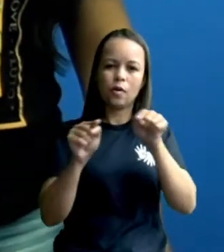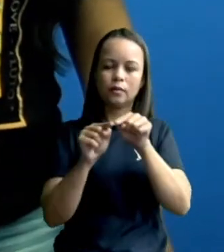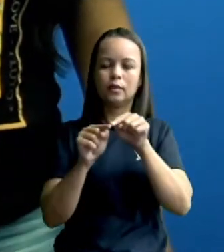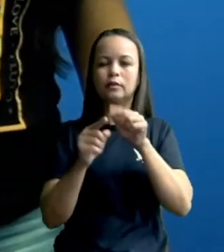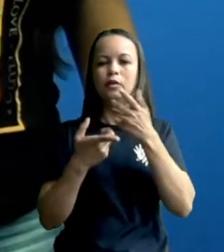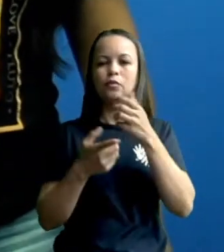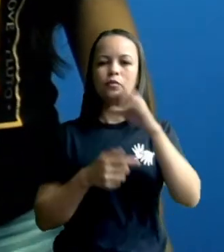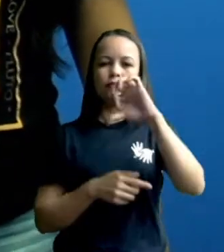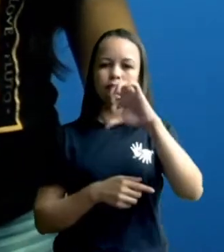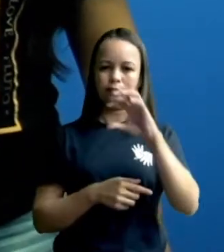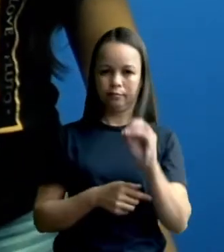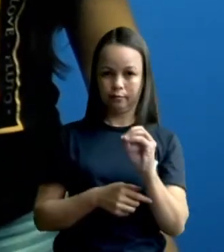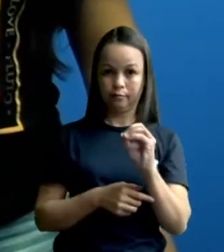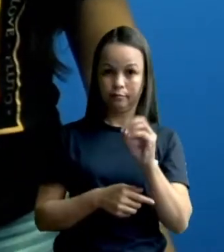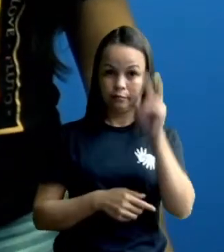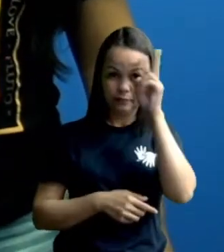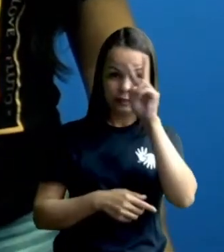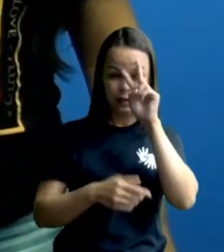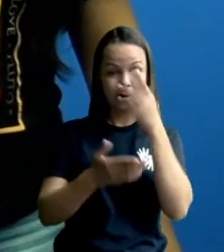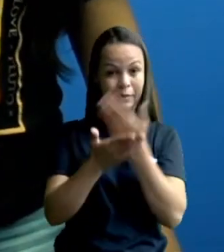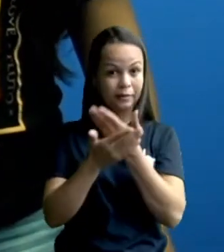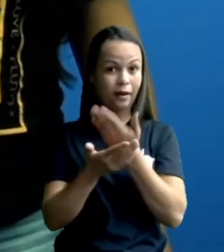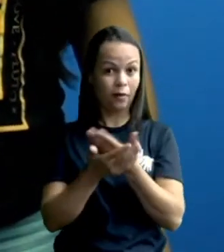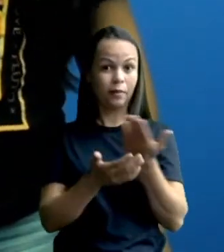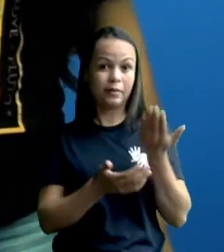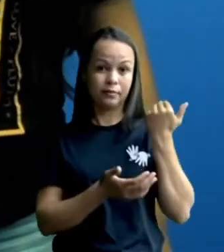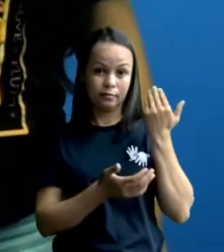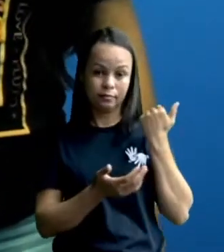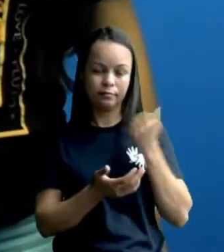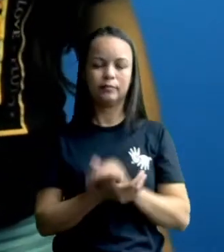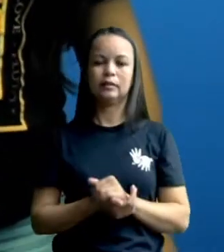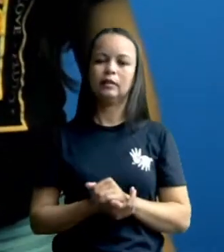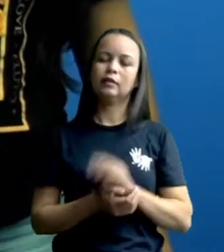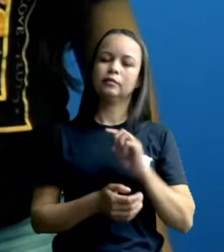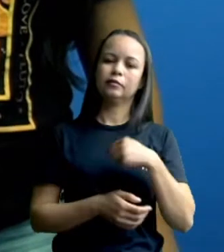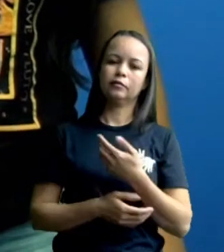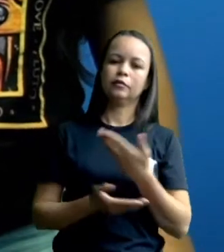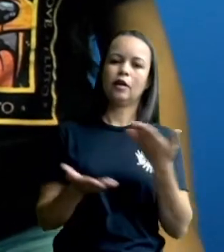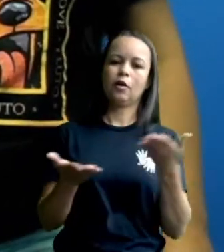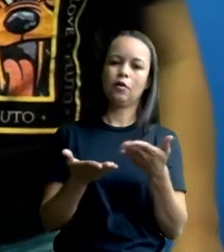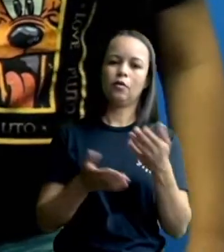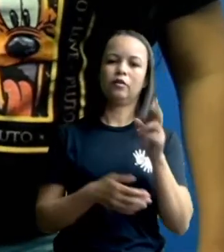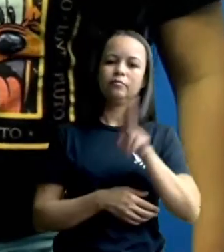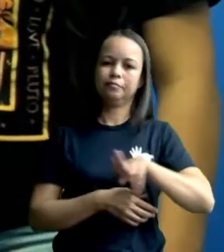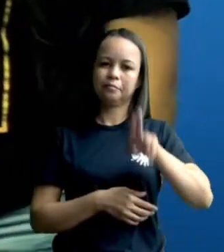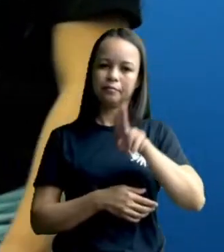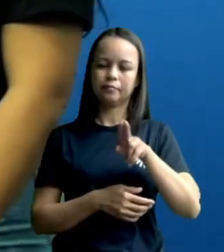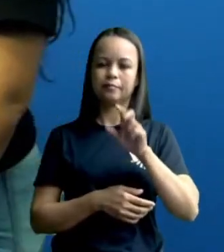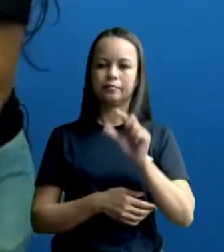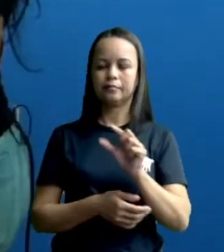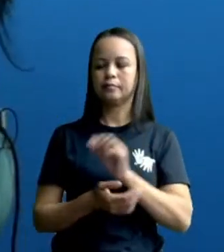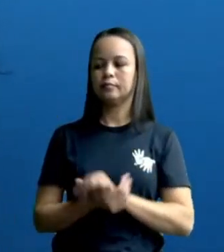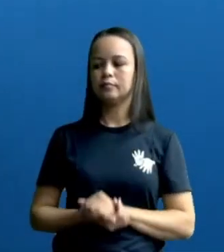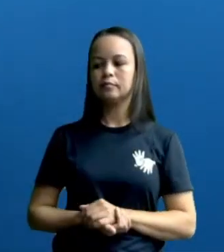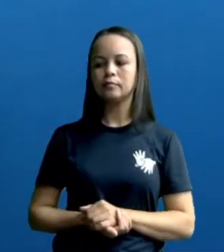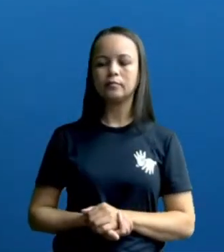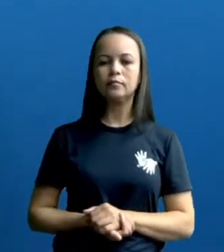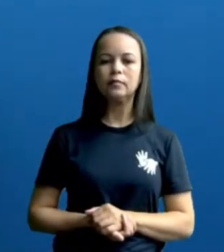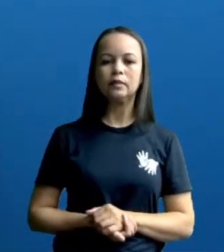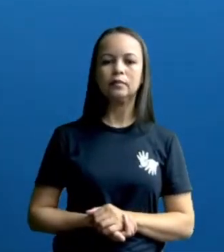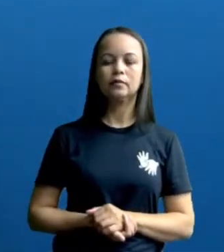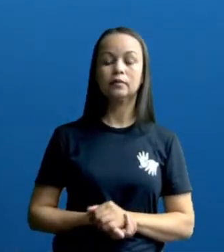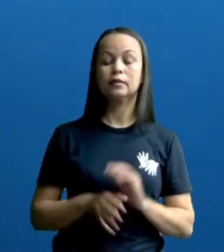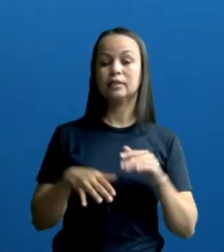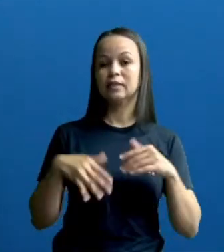de 90? Lembra daquela aula? Então, a gente vai usar um pouquinho dela agora, tá certo?